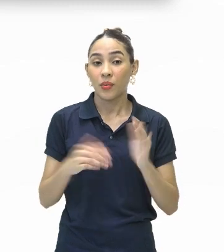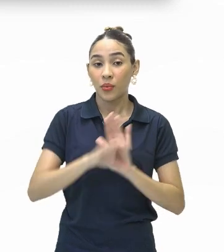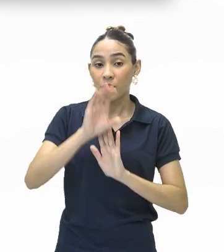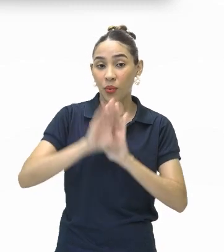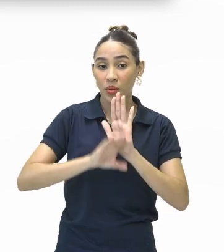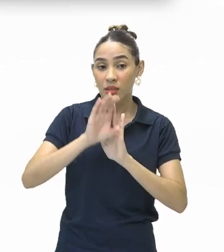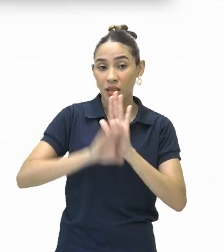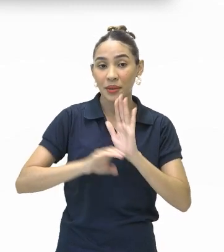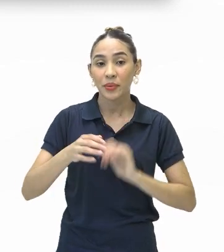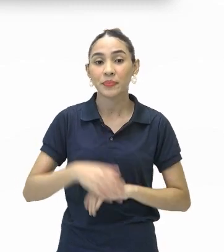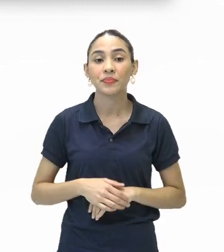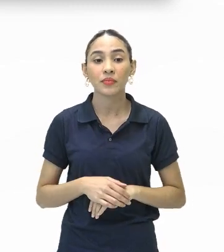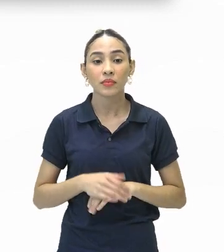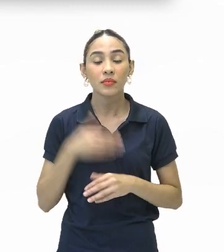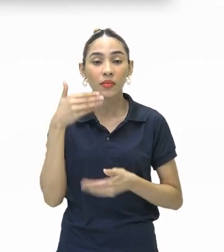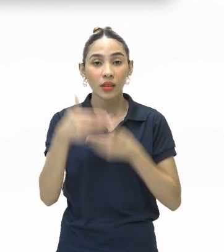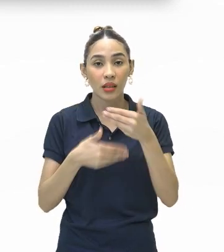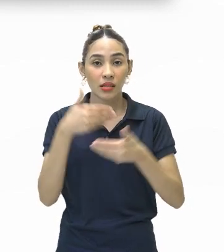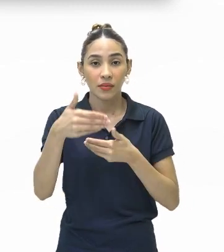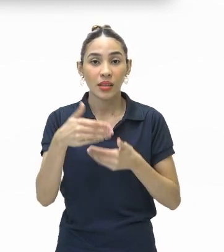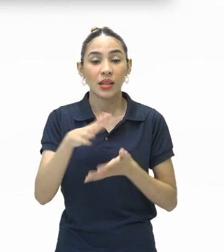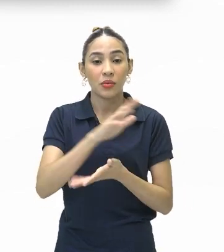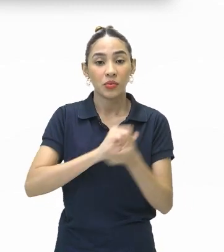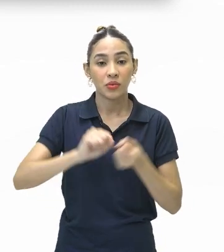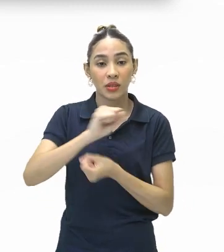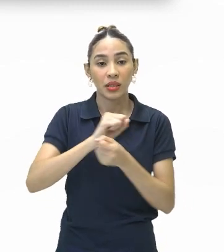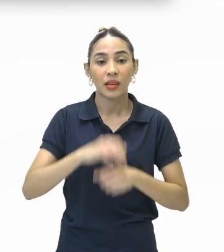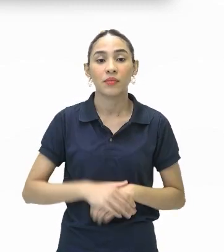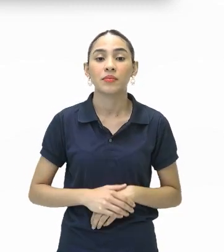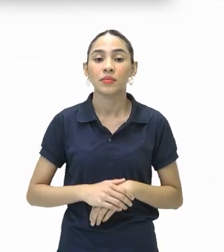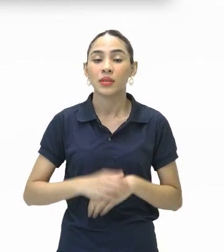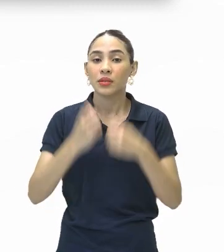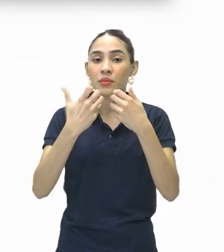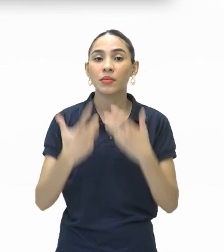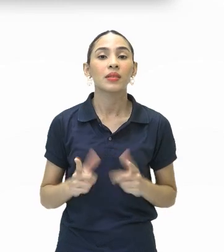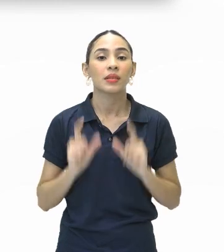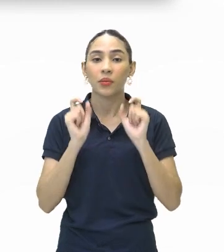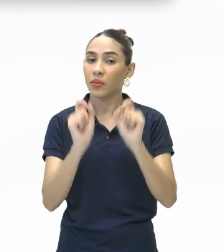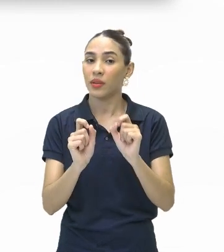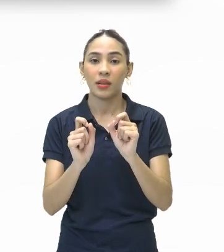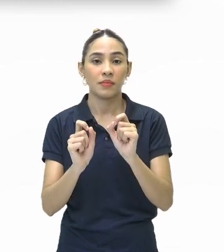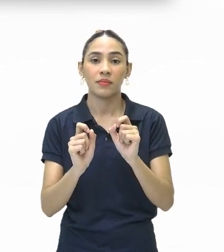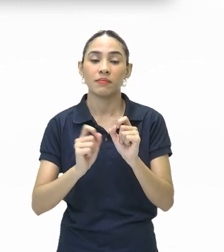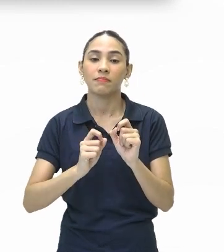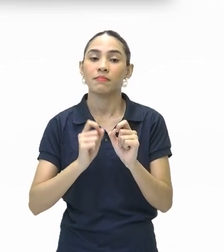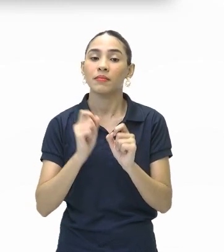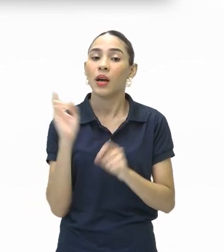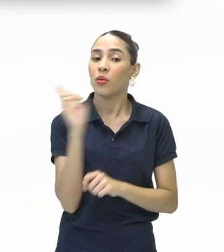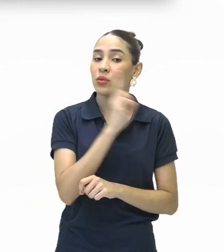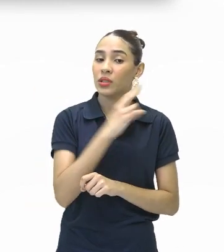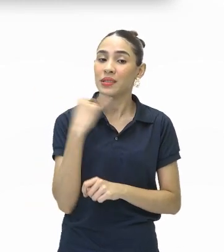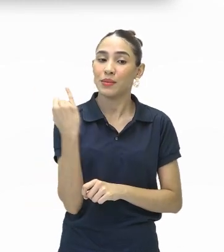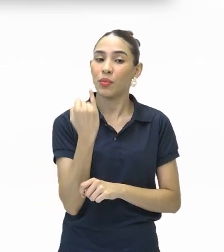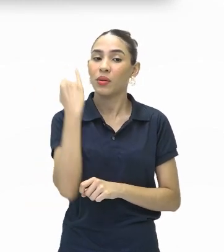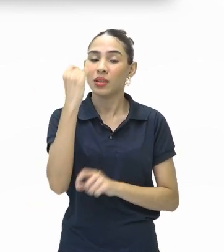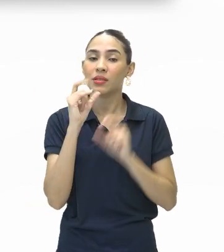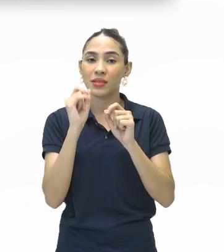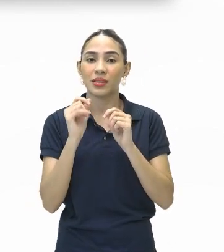conceito de desenvolvimento sustentável, ele ressalta o quê? A necessidade de